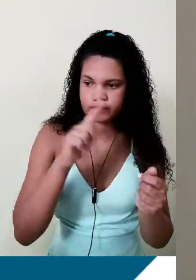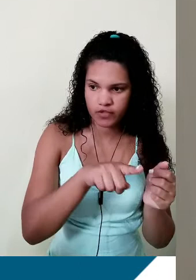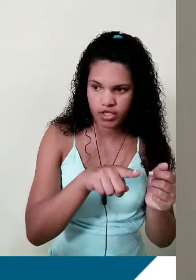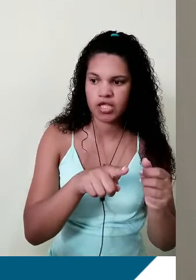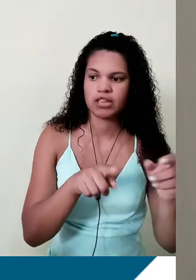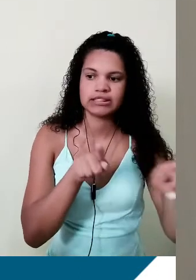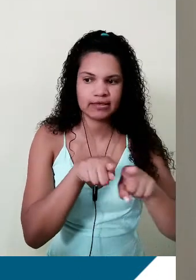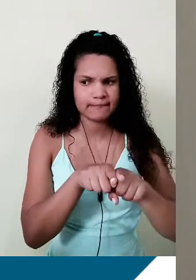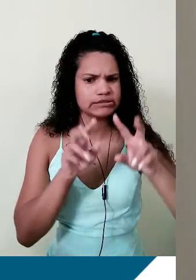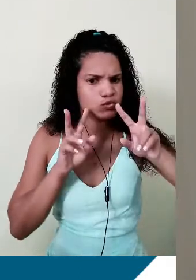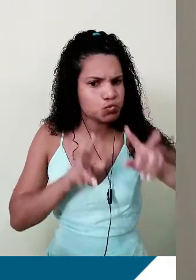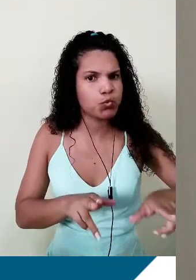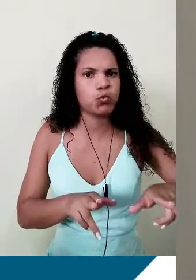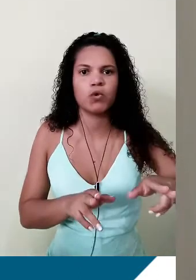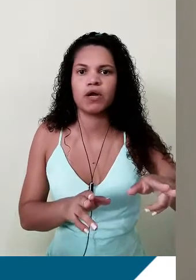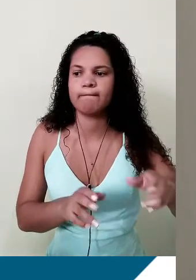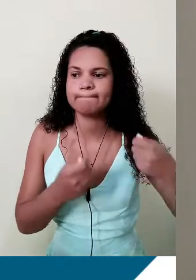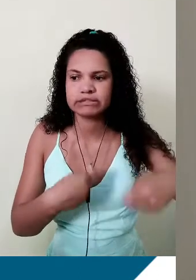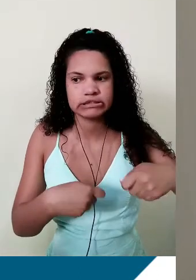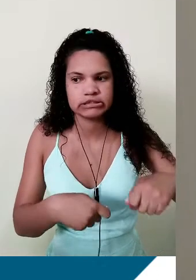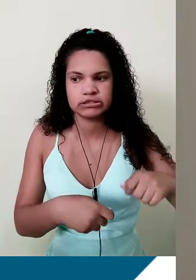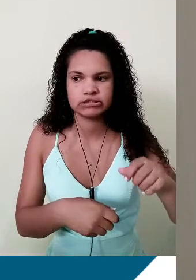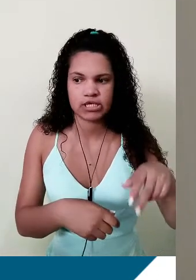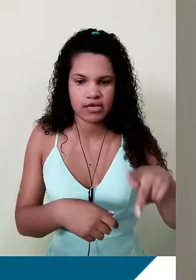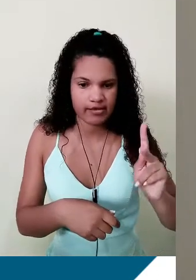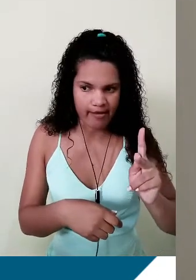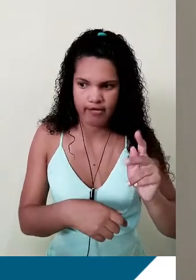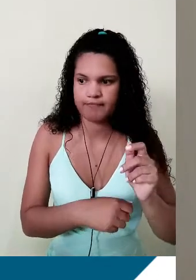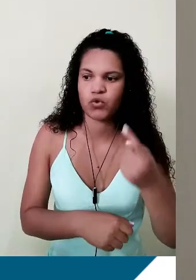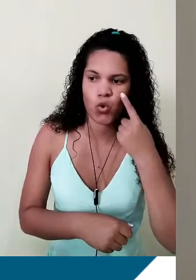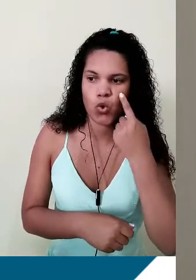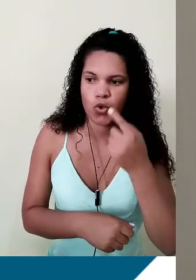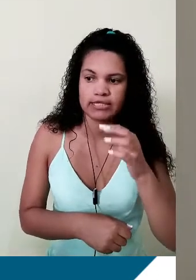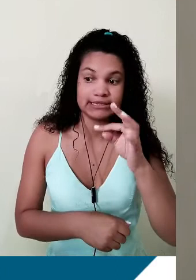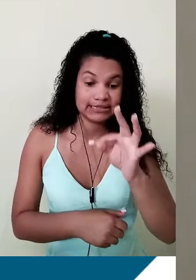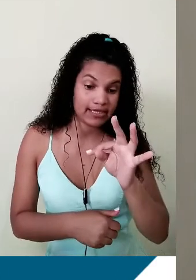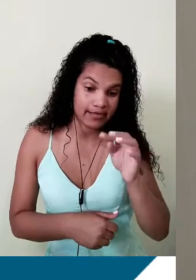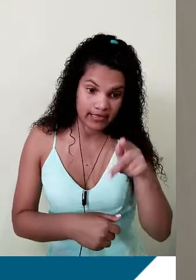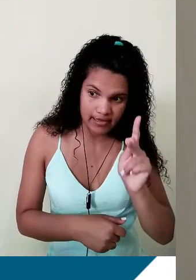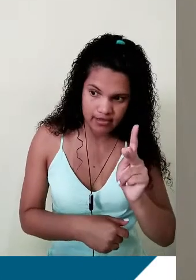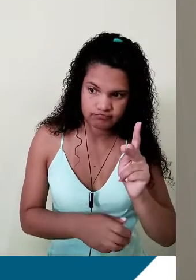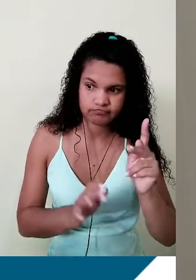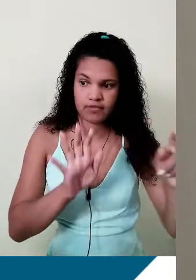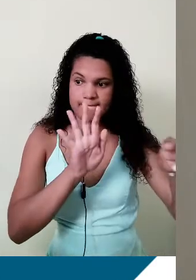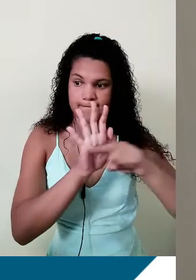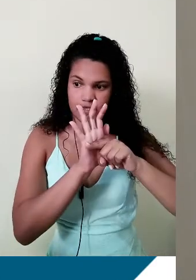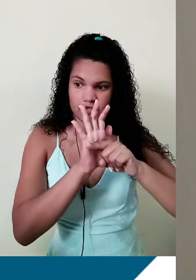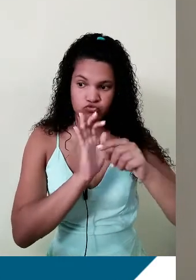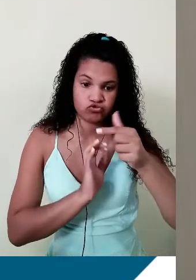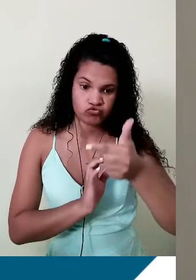equivalente também ao do meio, que é TK, menos o de baixo, que é